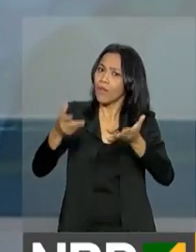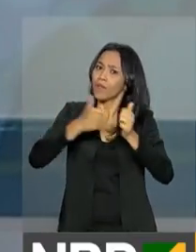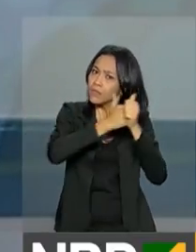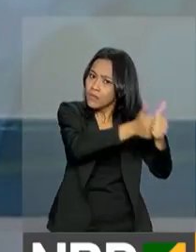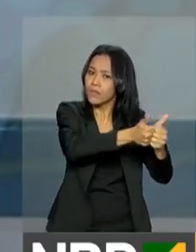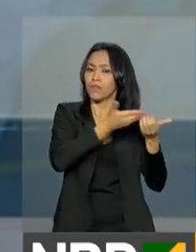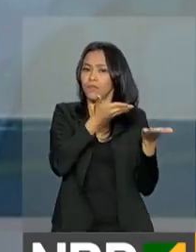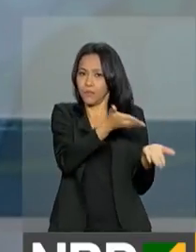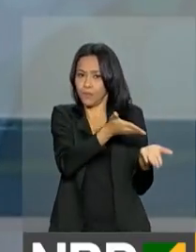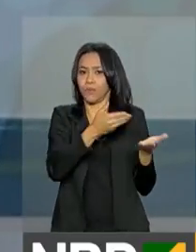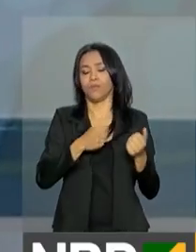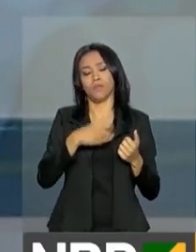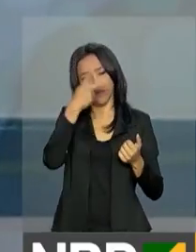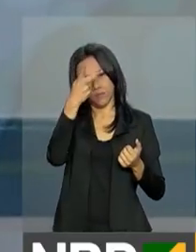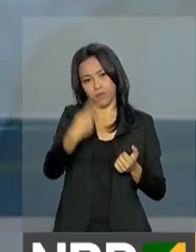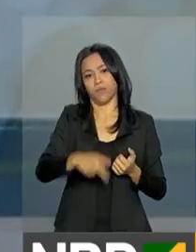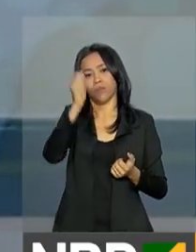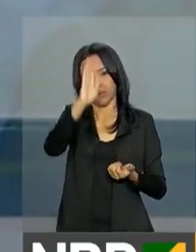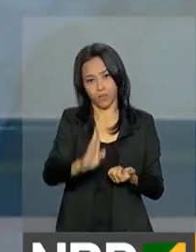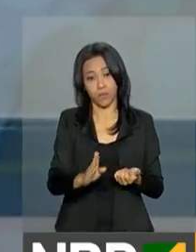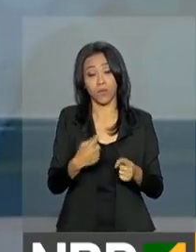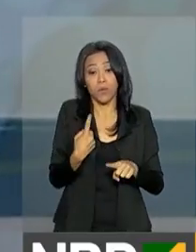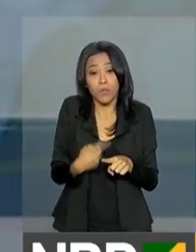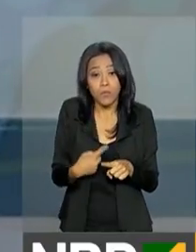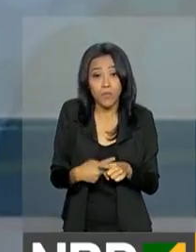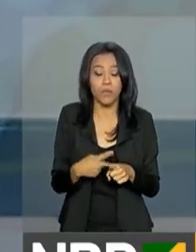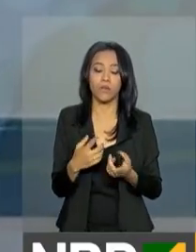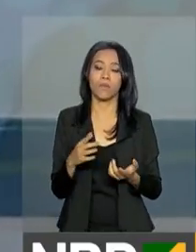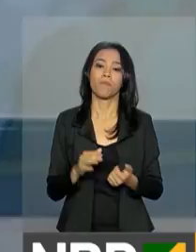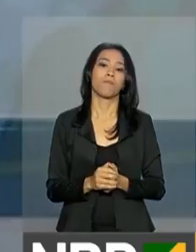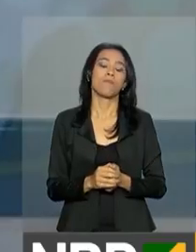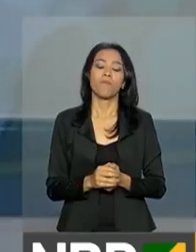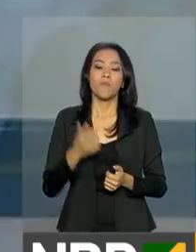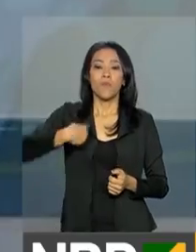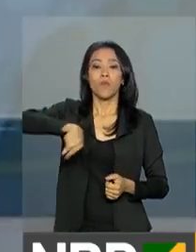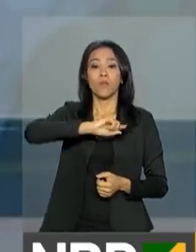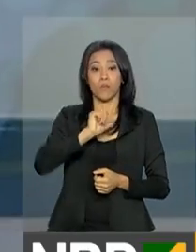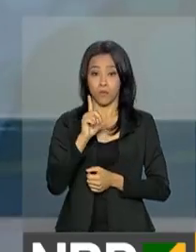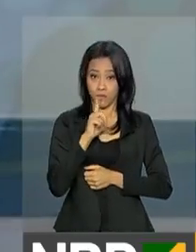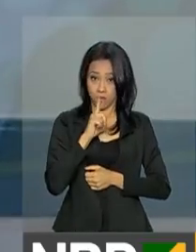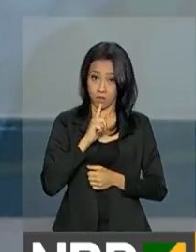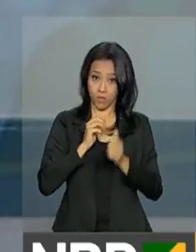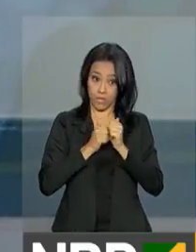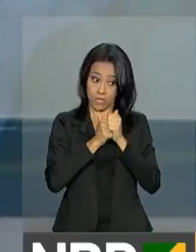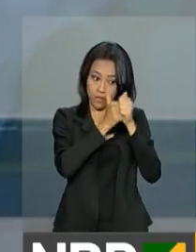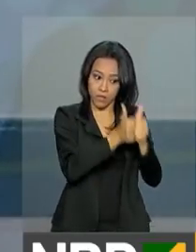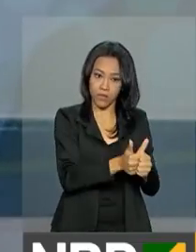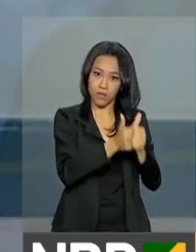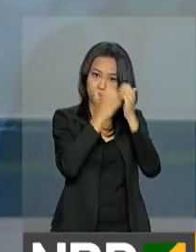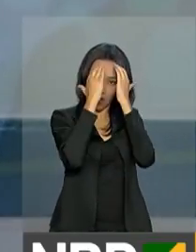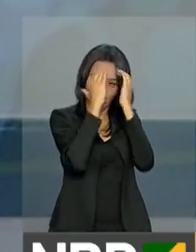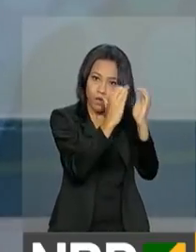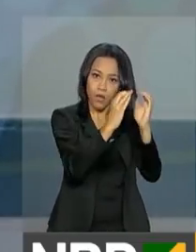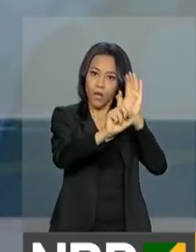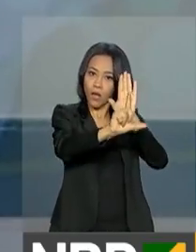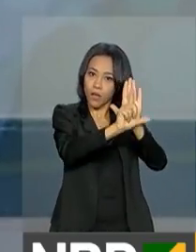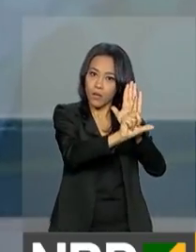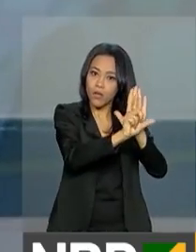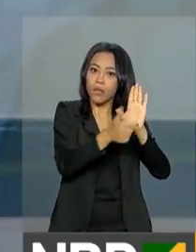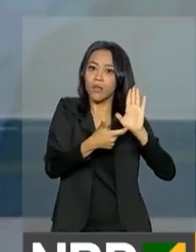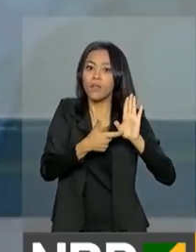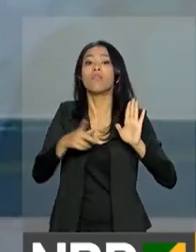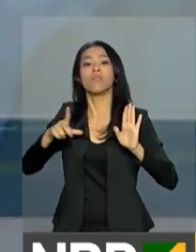se impõe no nosso país, porque no instante em que nós temos o cumprimento da ordem jurídica, nós